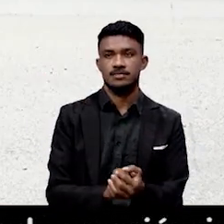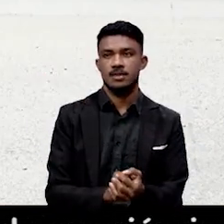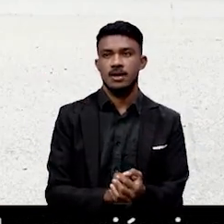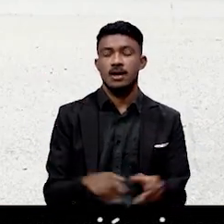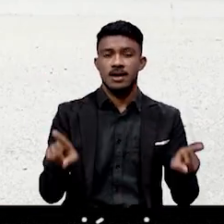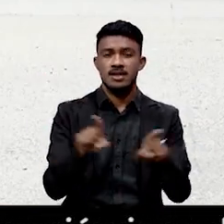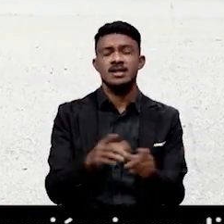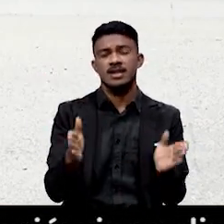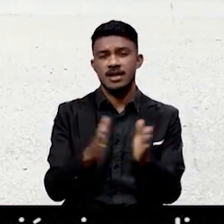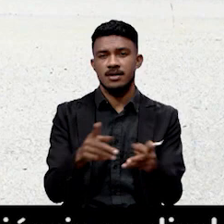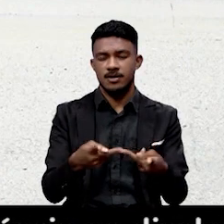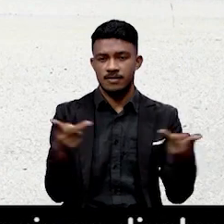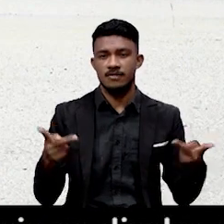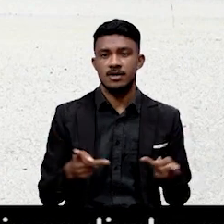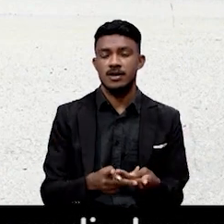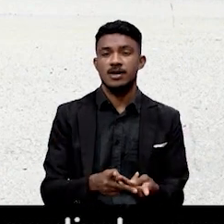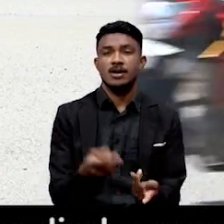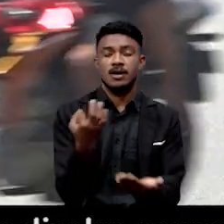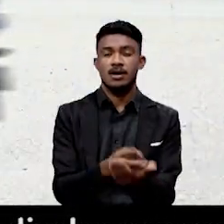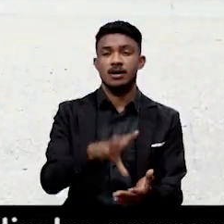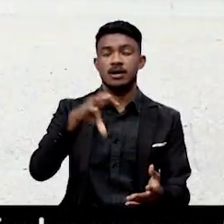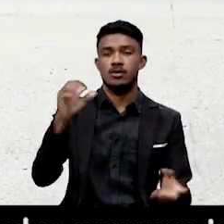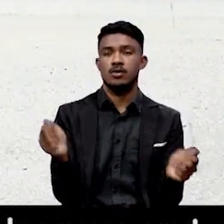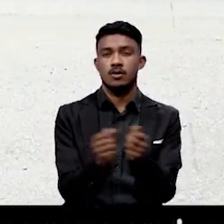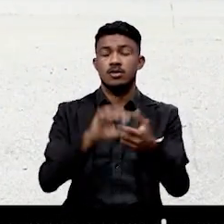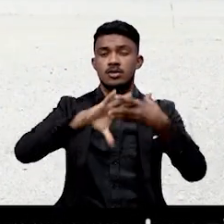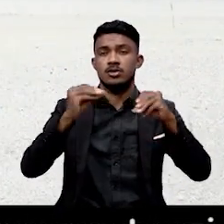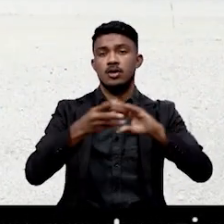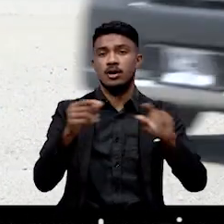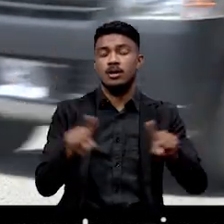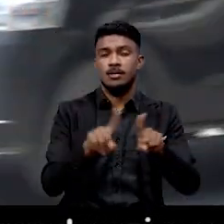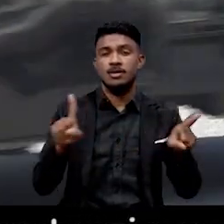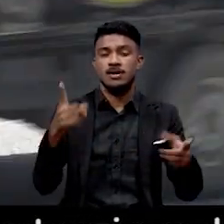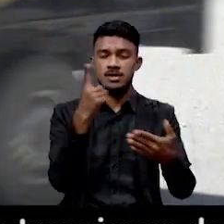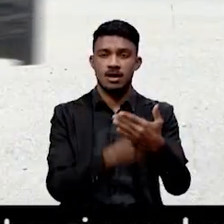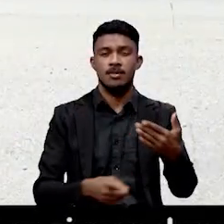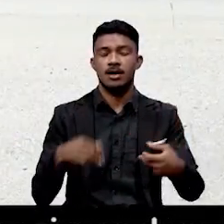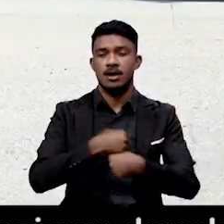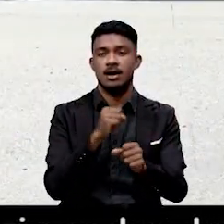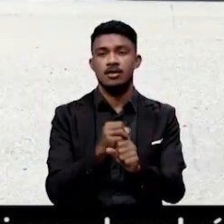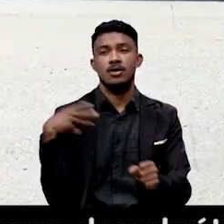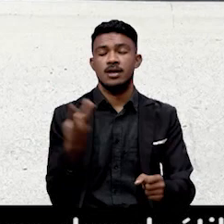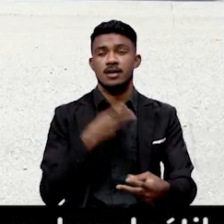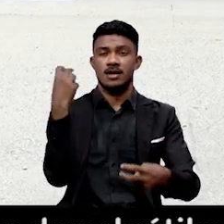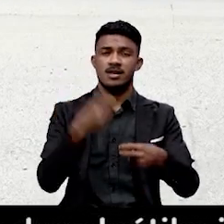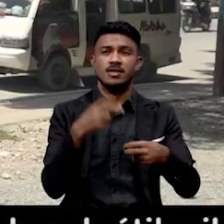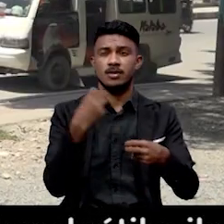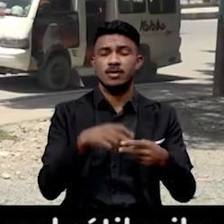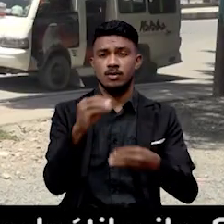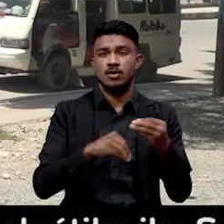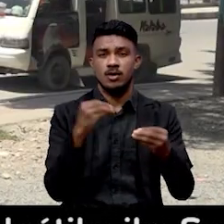Mas kiki cidade de ne riku ho história. Mai be, saida makhalo ita preocupa agora com a cidade de